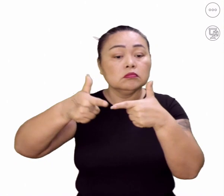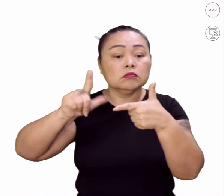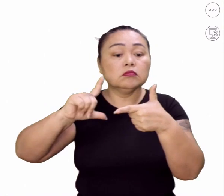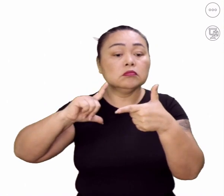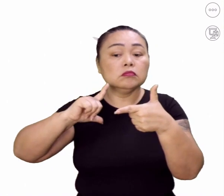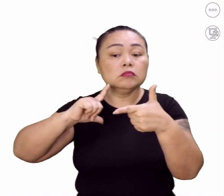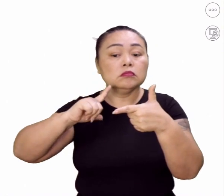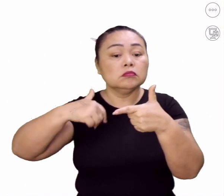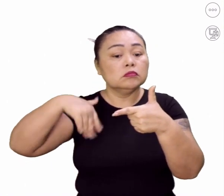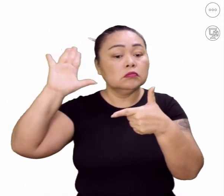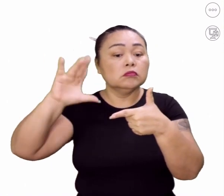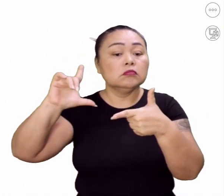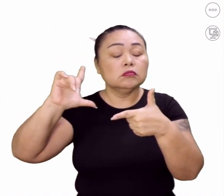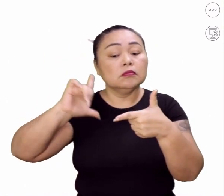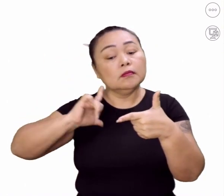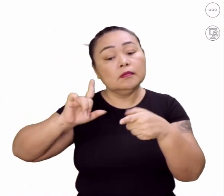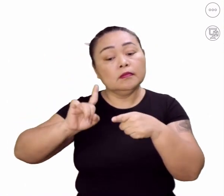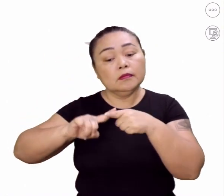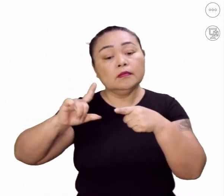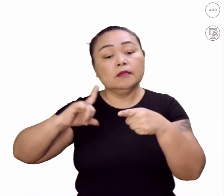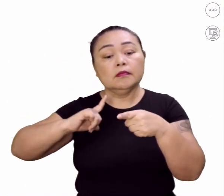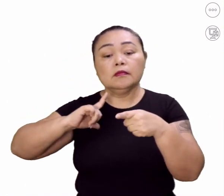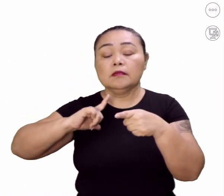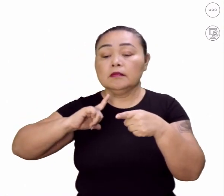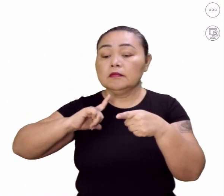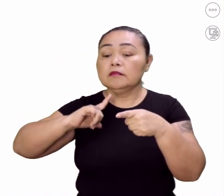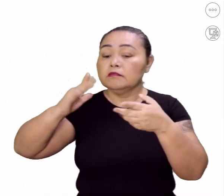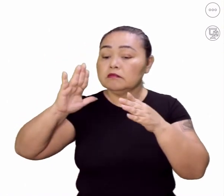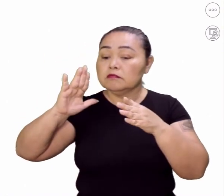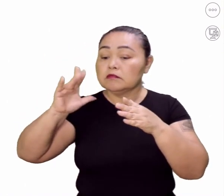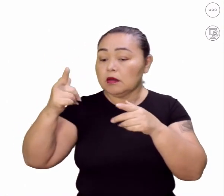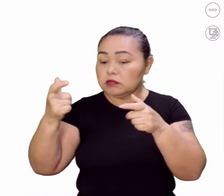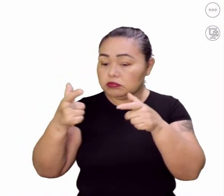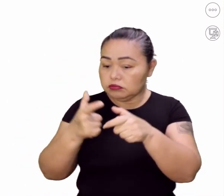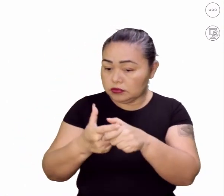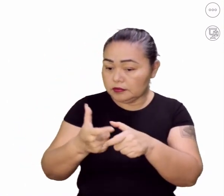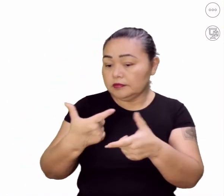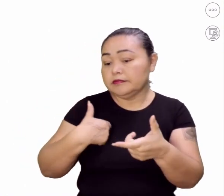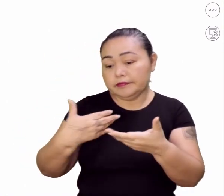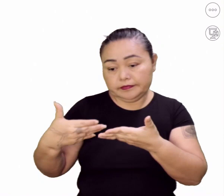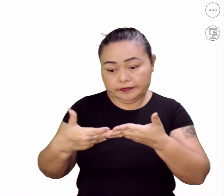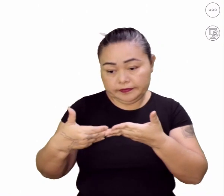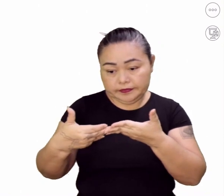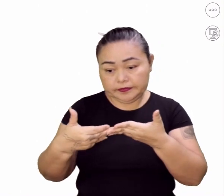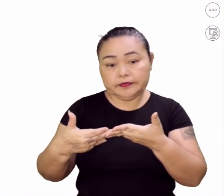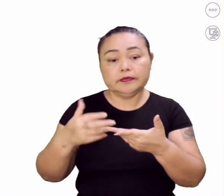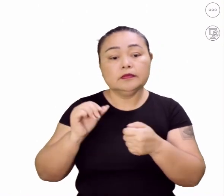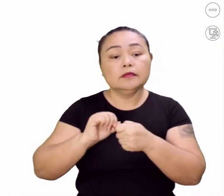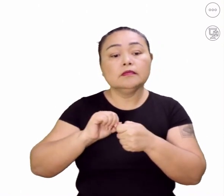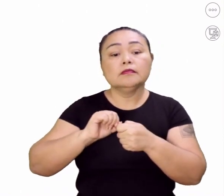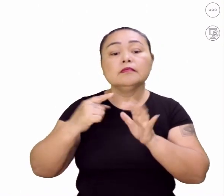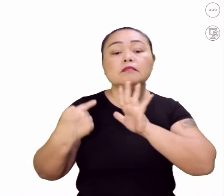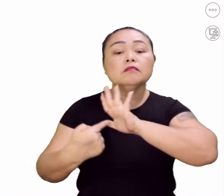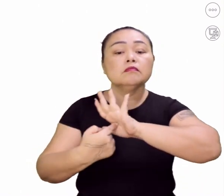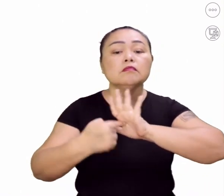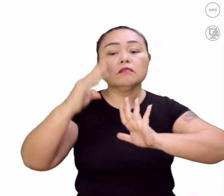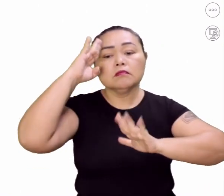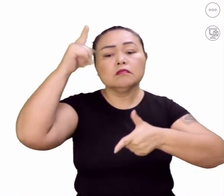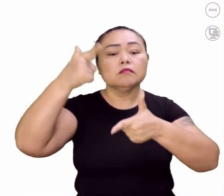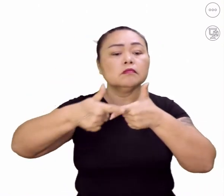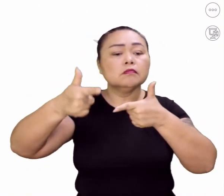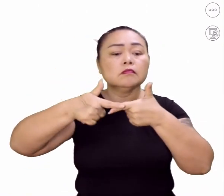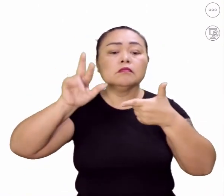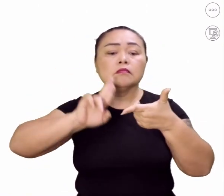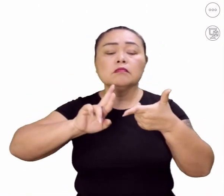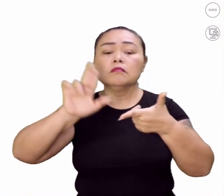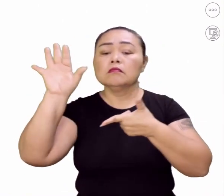é ter gente demais, mas ter de menos. Apresente os principais